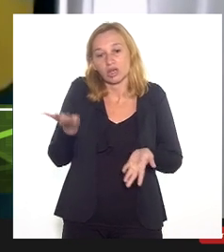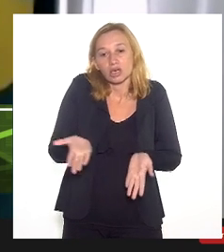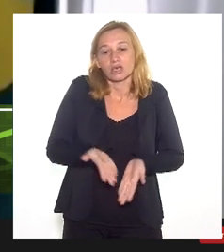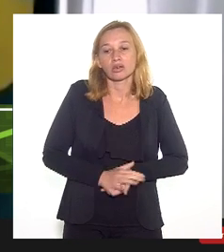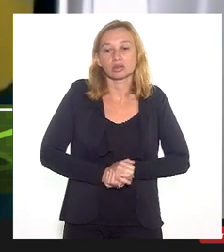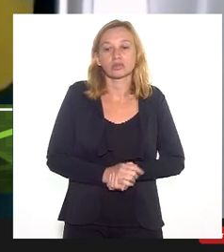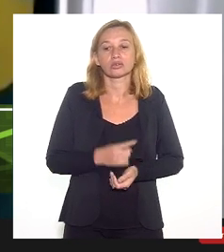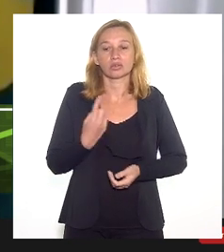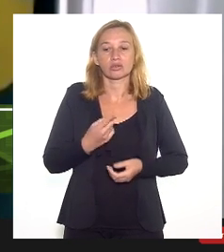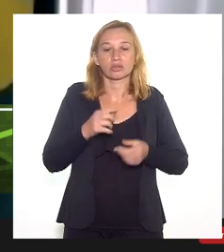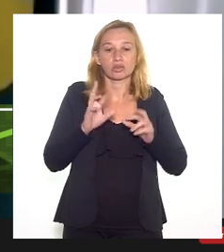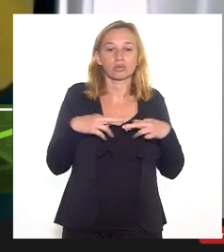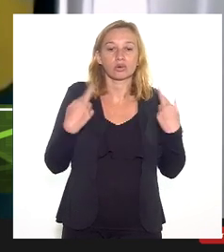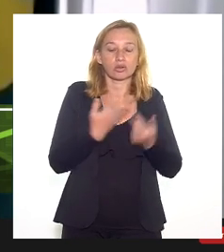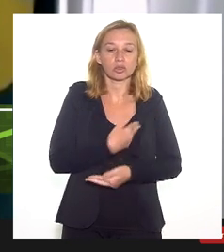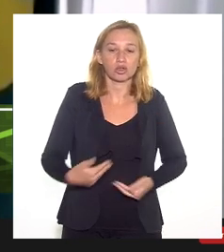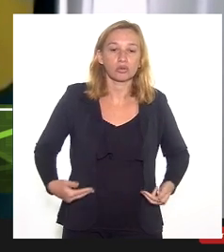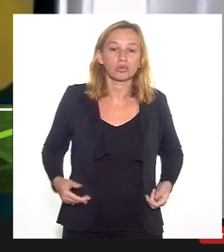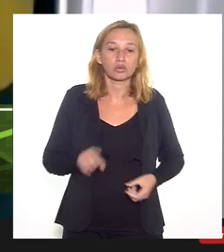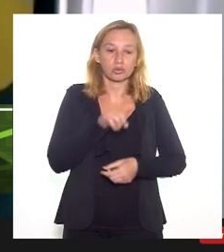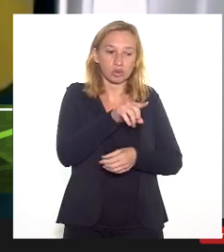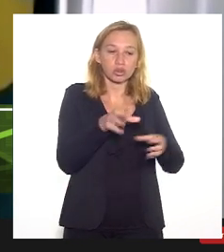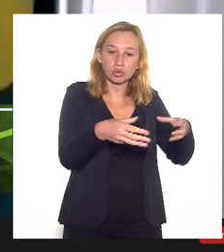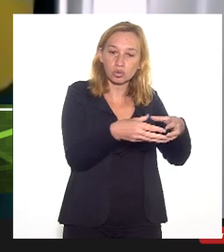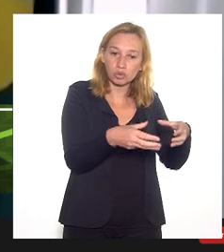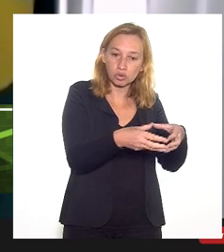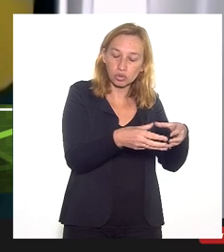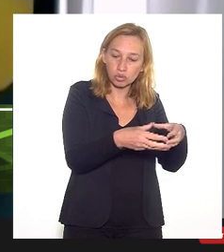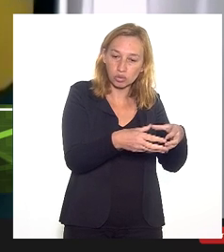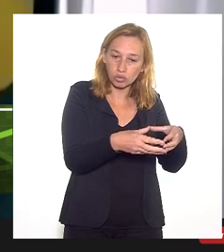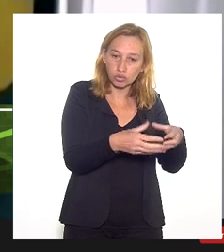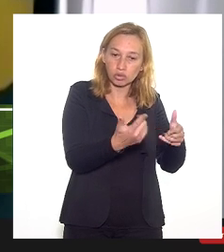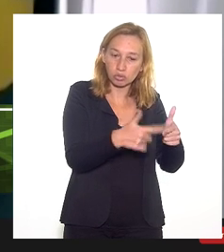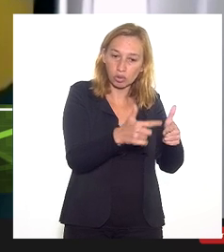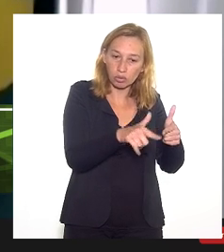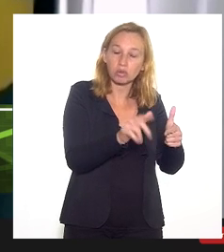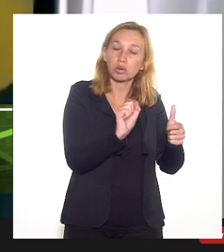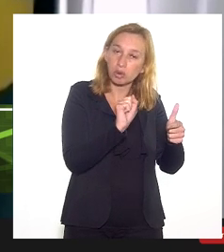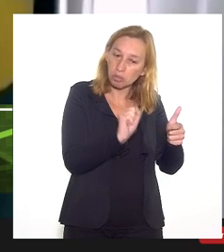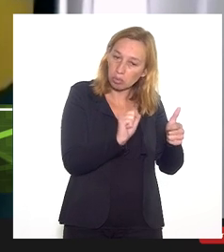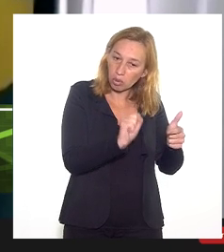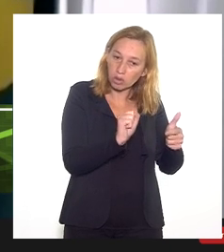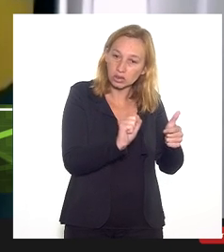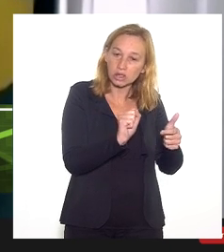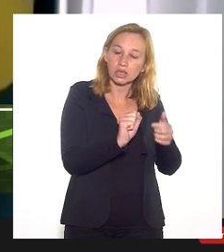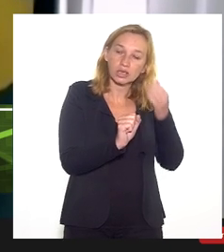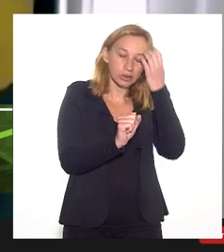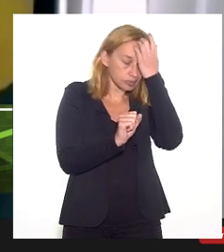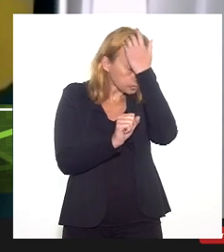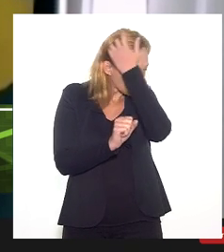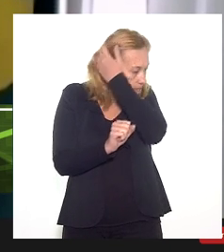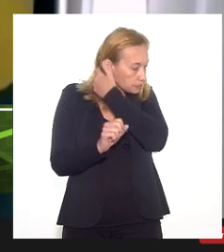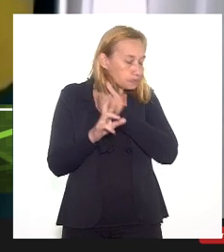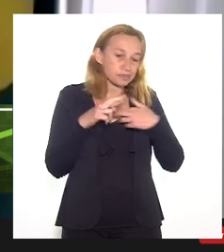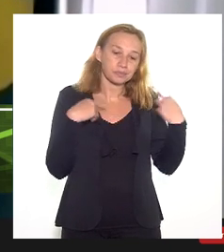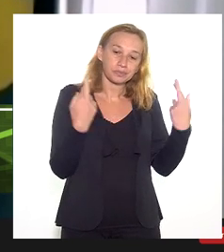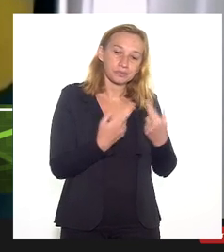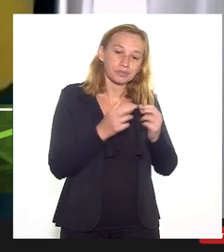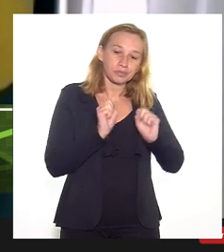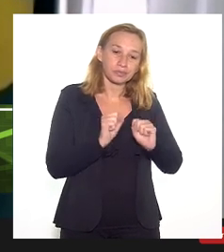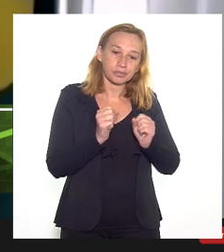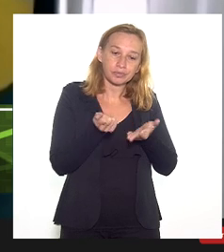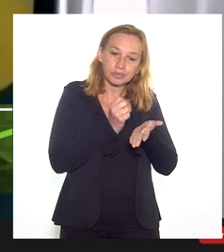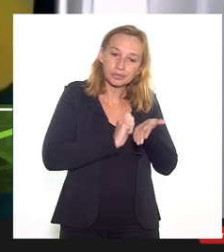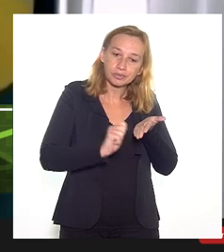nós vamos fazer uma audiência sobre esse conjunto de demandas que podem inclusive e aí na audiência circunscrita